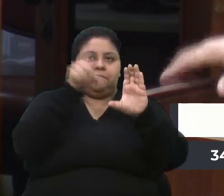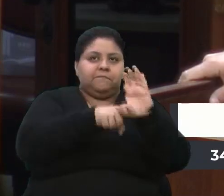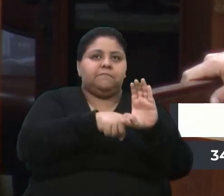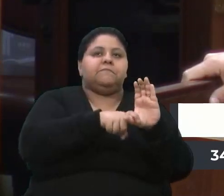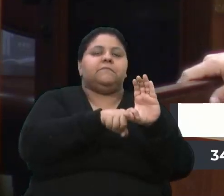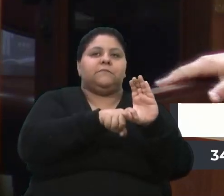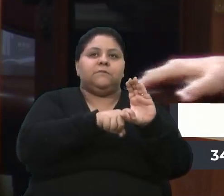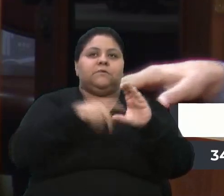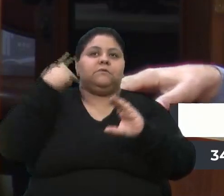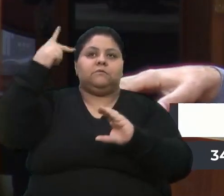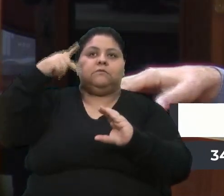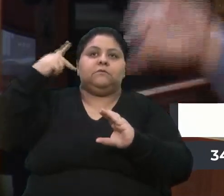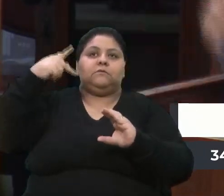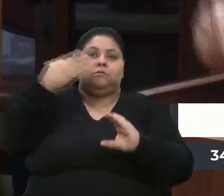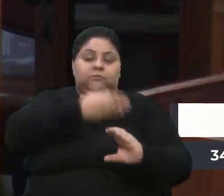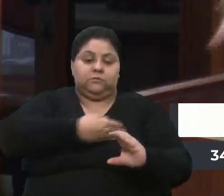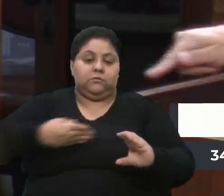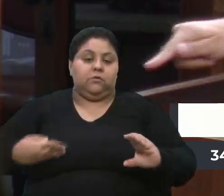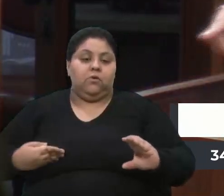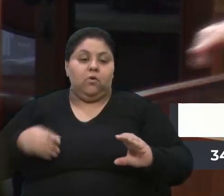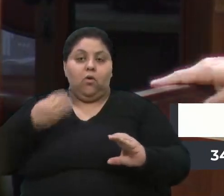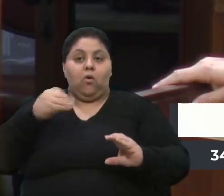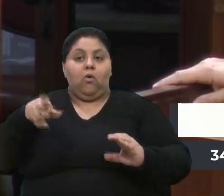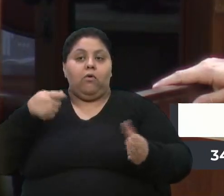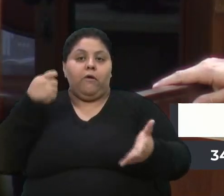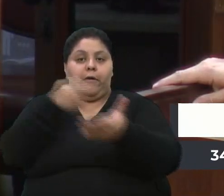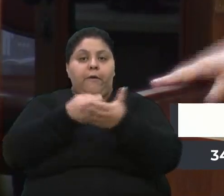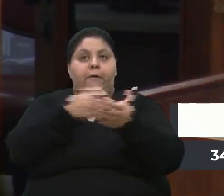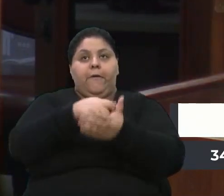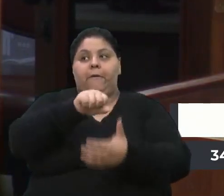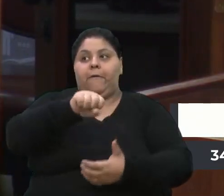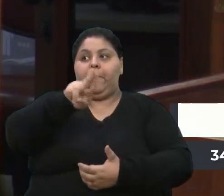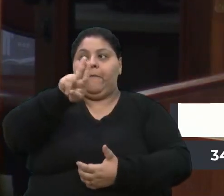SUS, por exemplo, quando num país como o nosso,